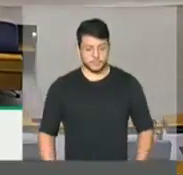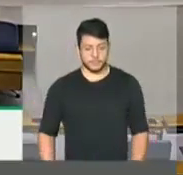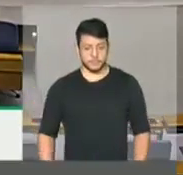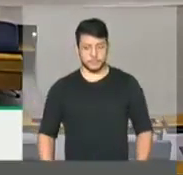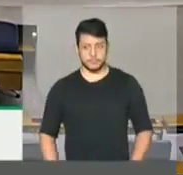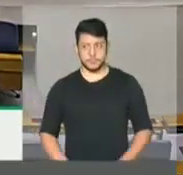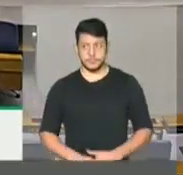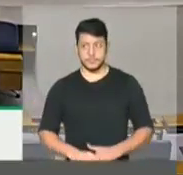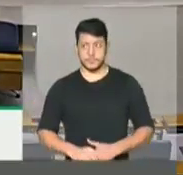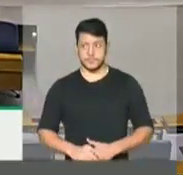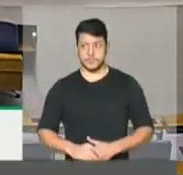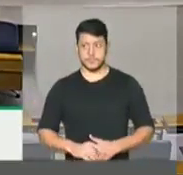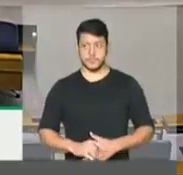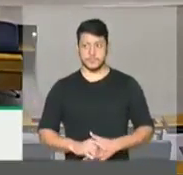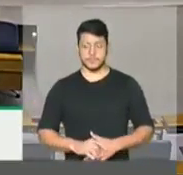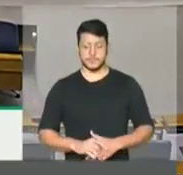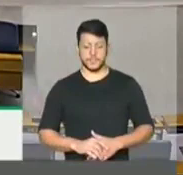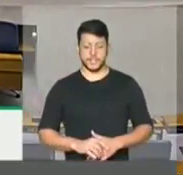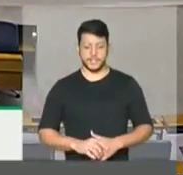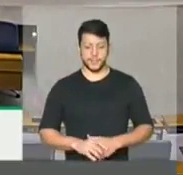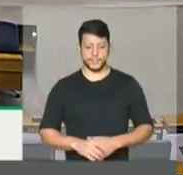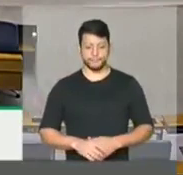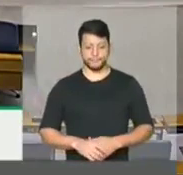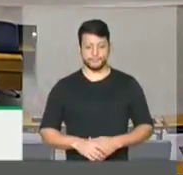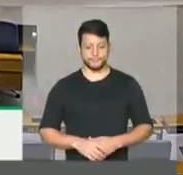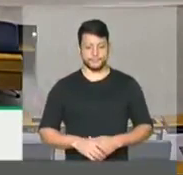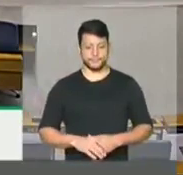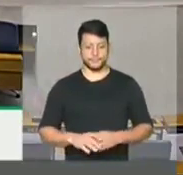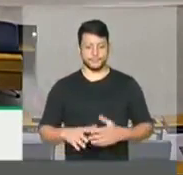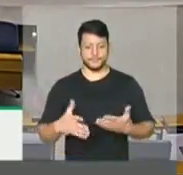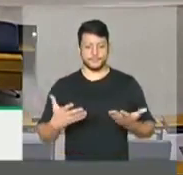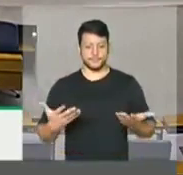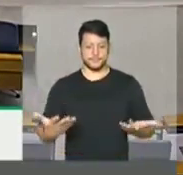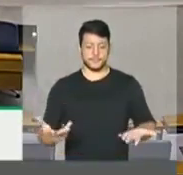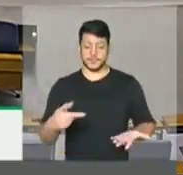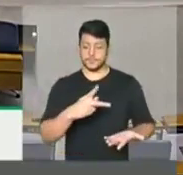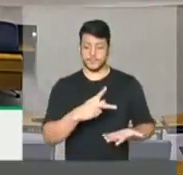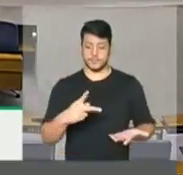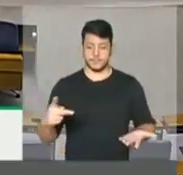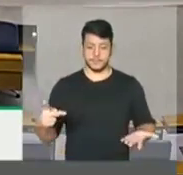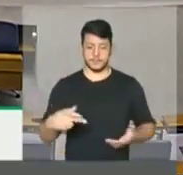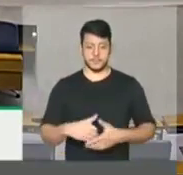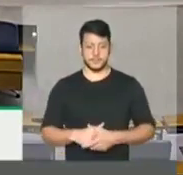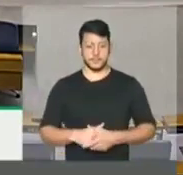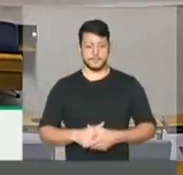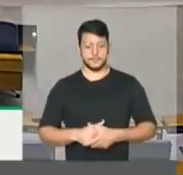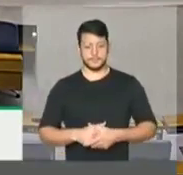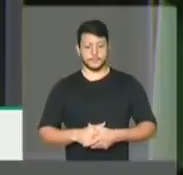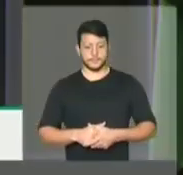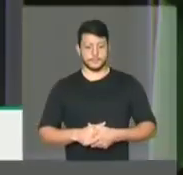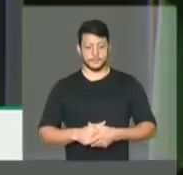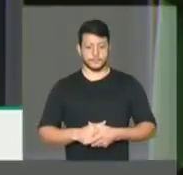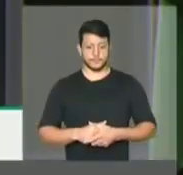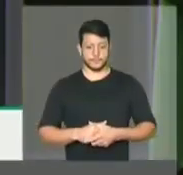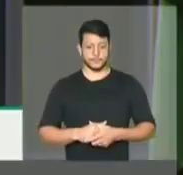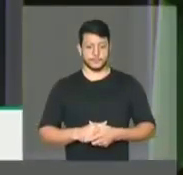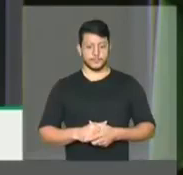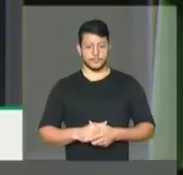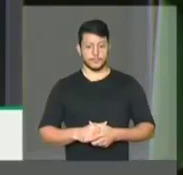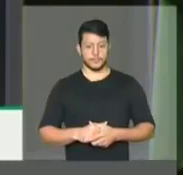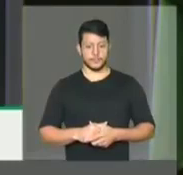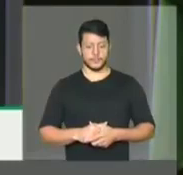Senhora presidente, senhoras deputadas, senhores deputados, de plano, senhora